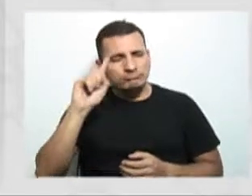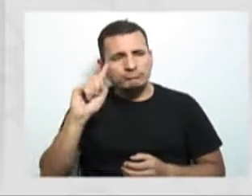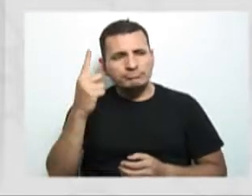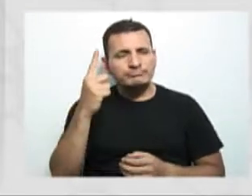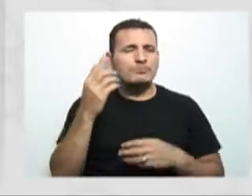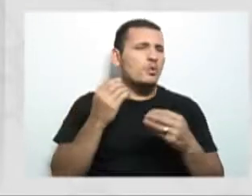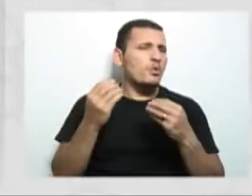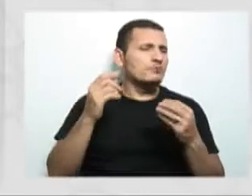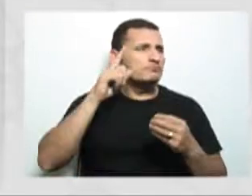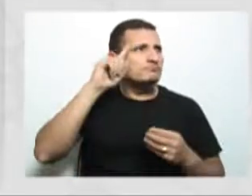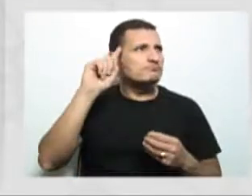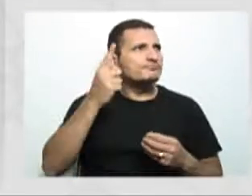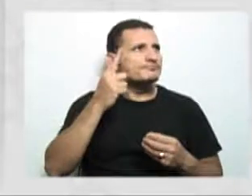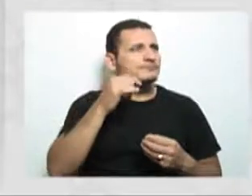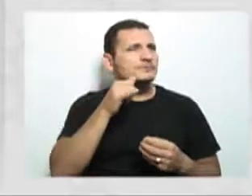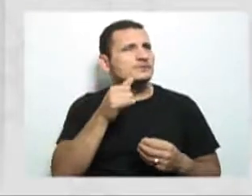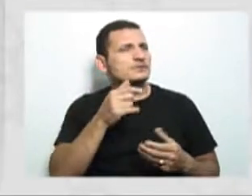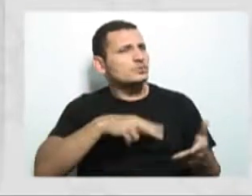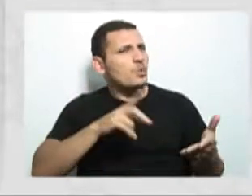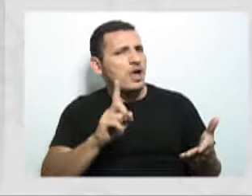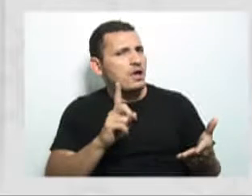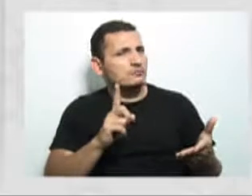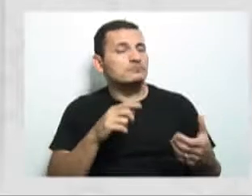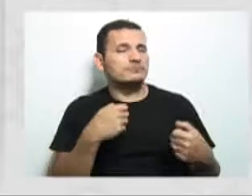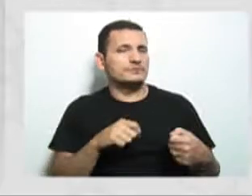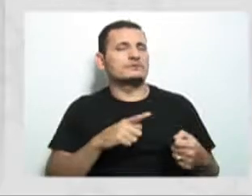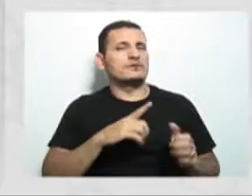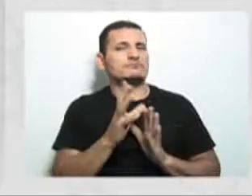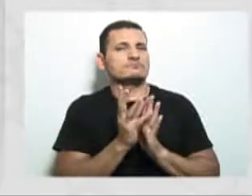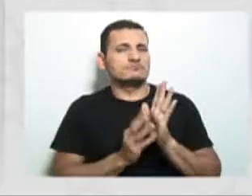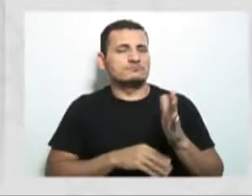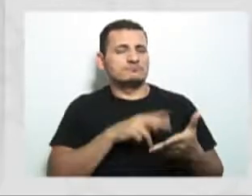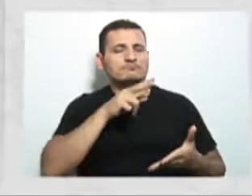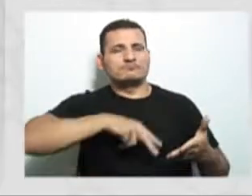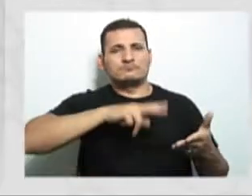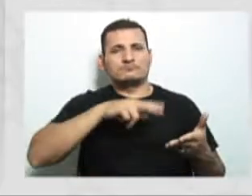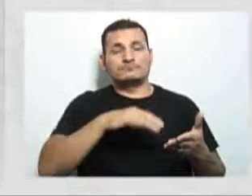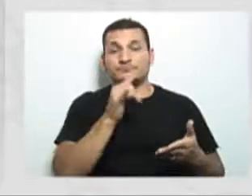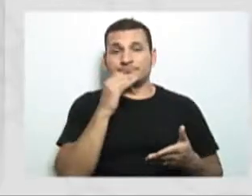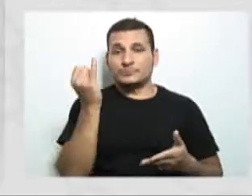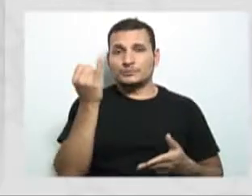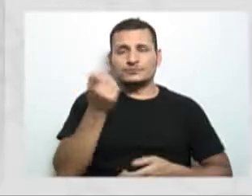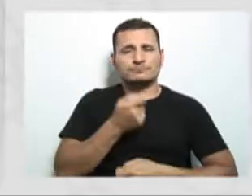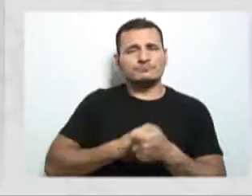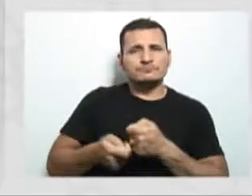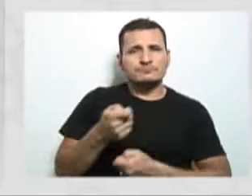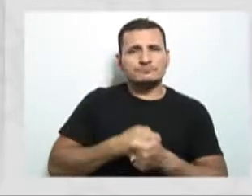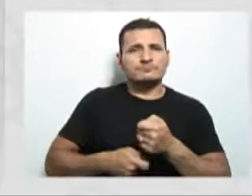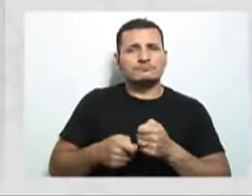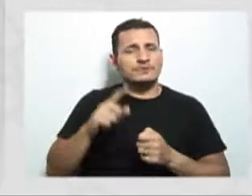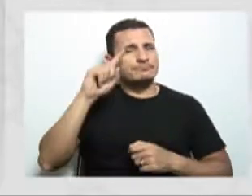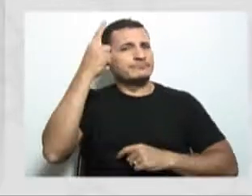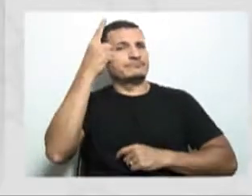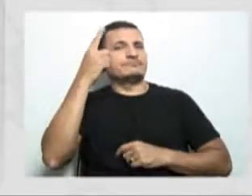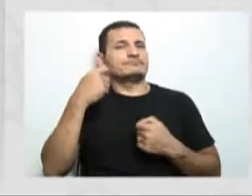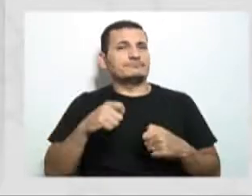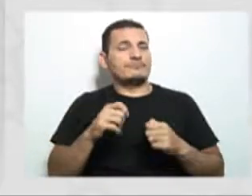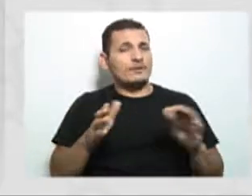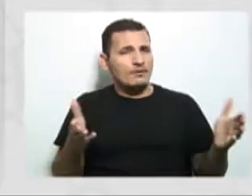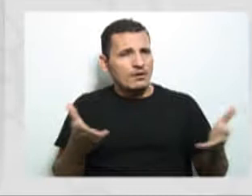vou ser criativo se eu não tenho um conteúdo? Então é fundamental, na hora da negociação, por exemplo, ser criativo. Agora lembrem-se,